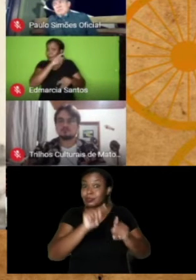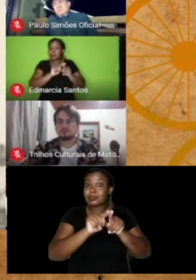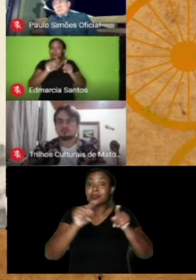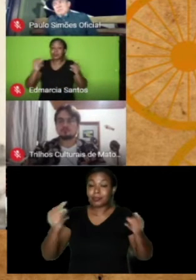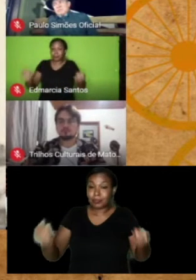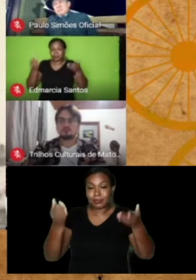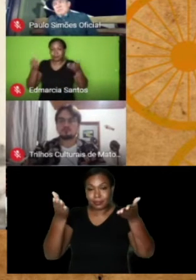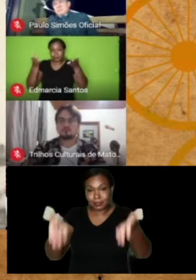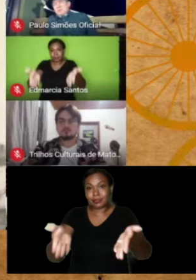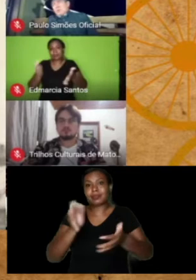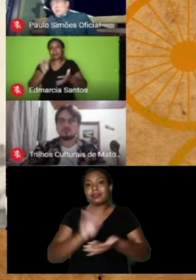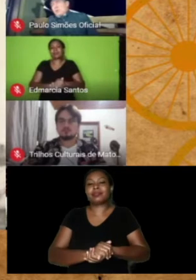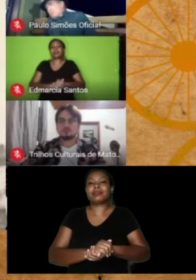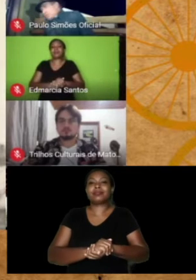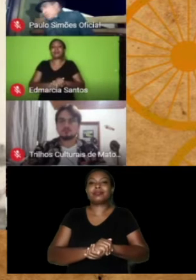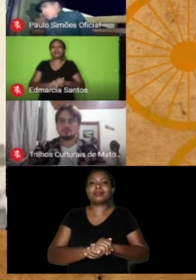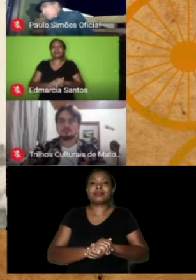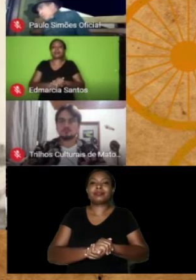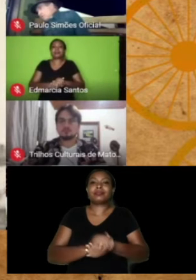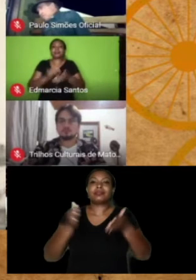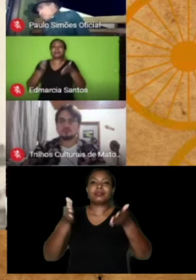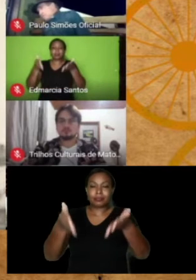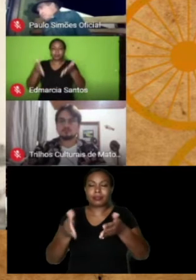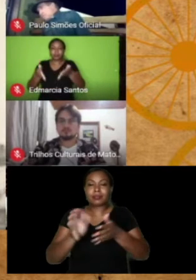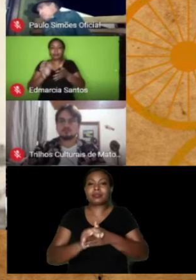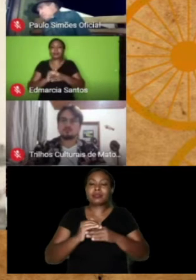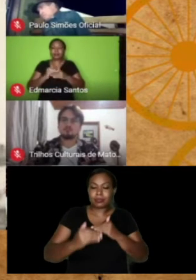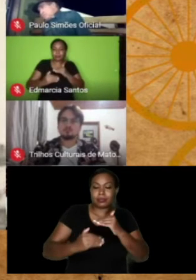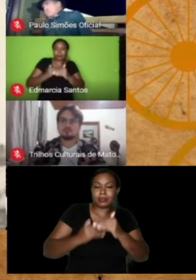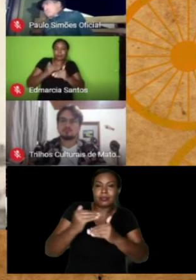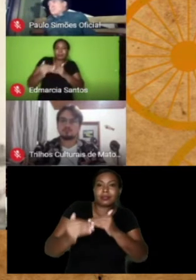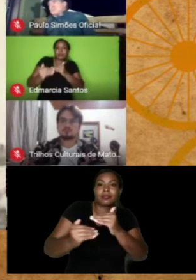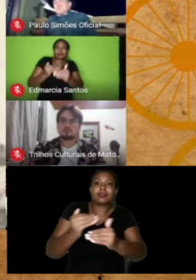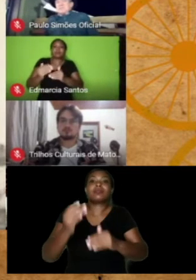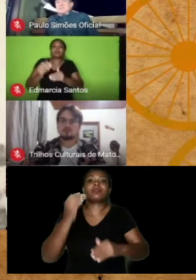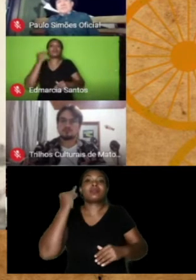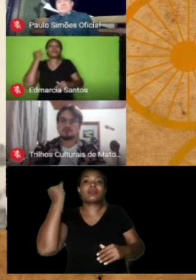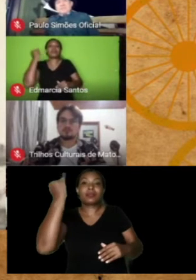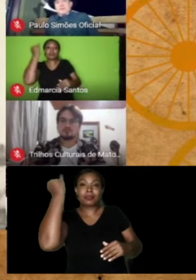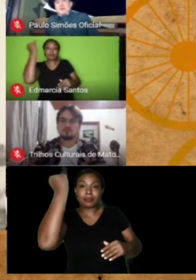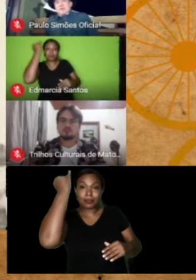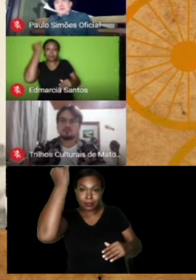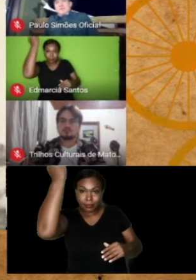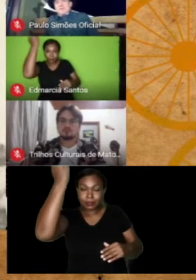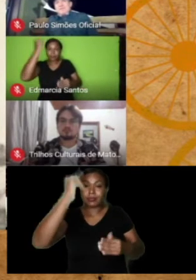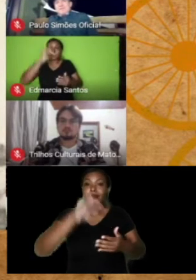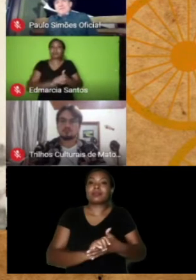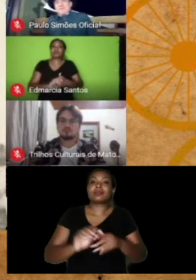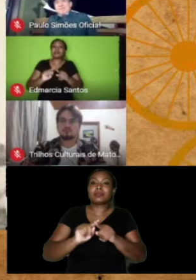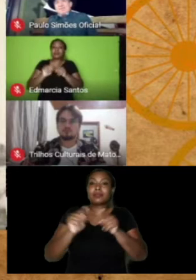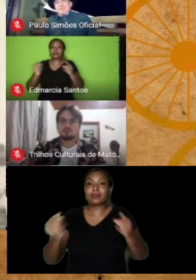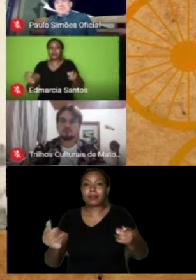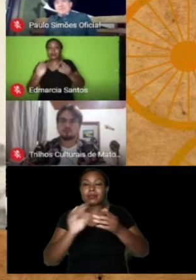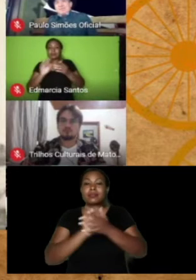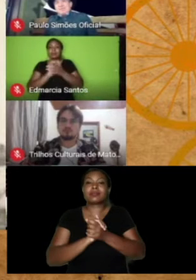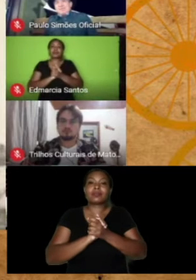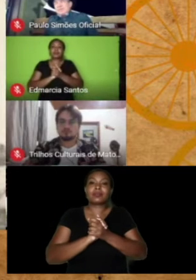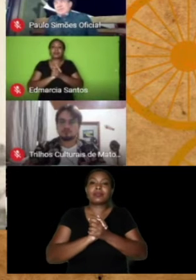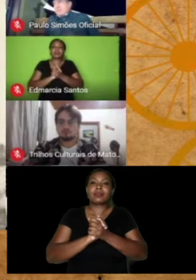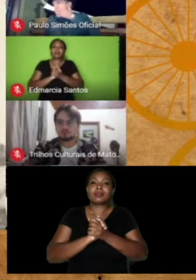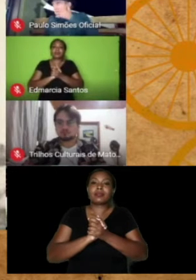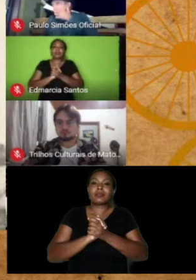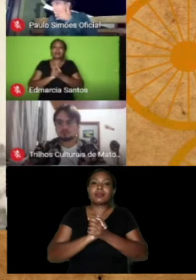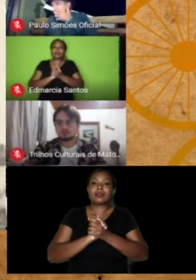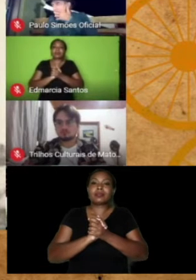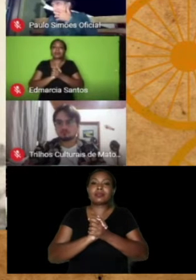assim, os passos que nós damos são importantes e são grandes, né? Pouco deu-se